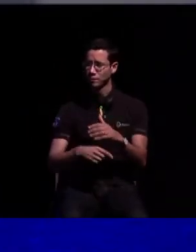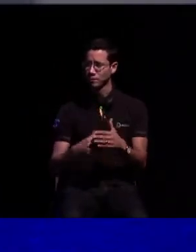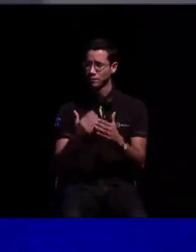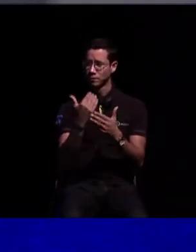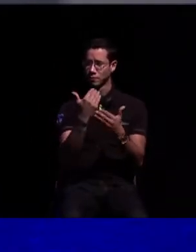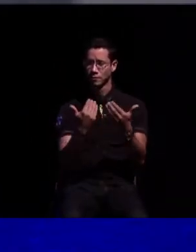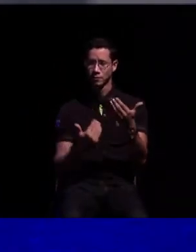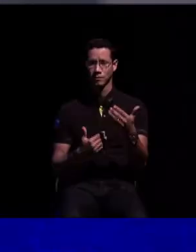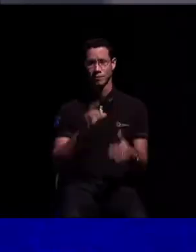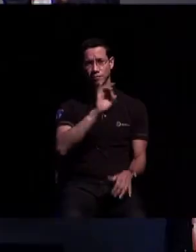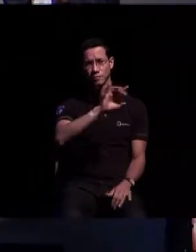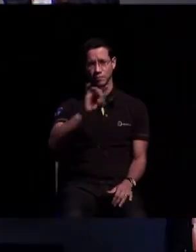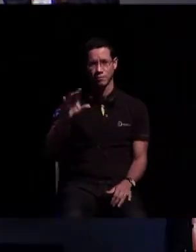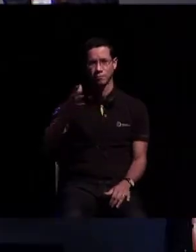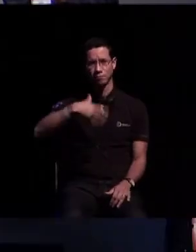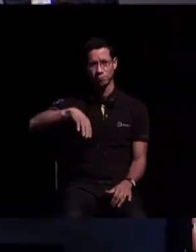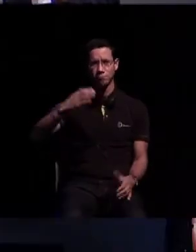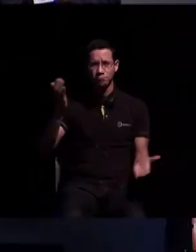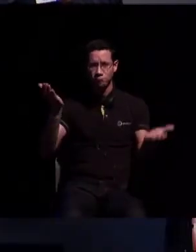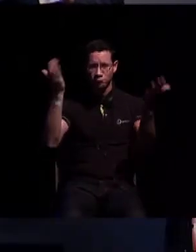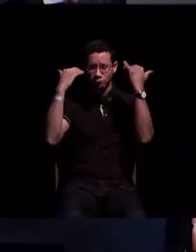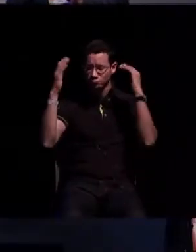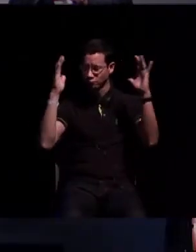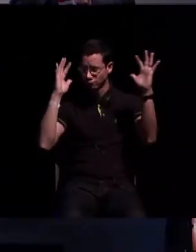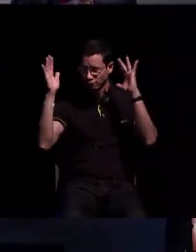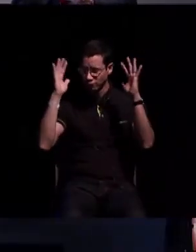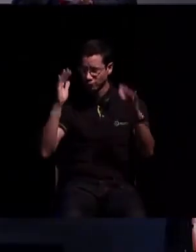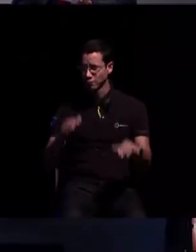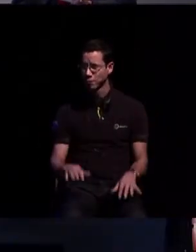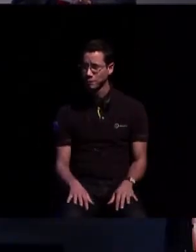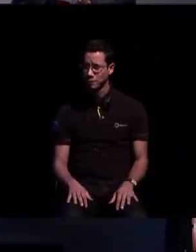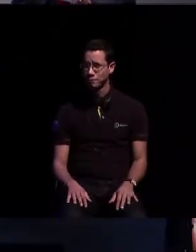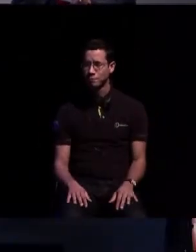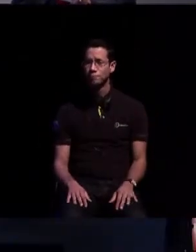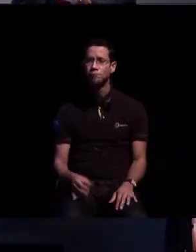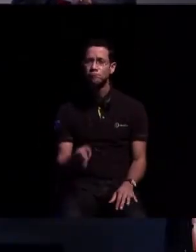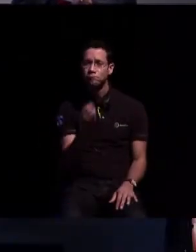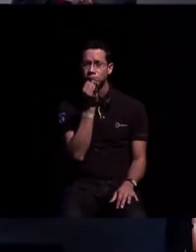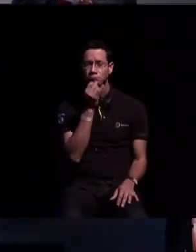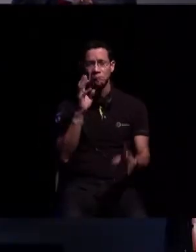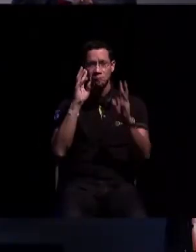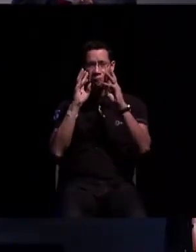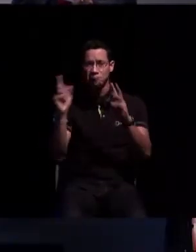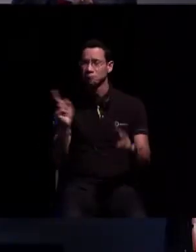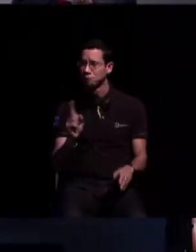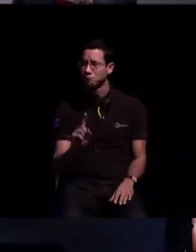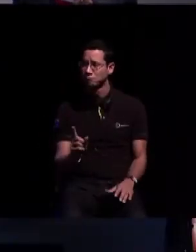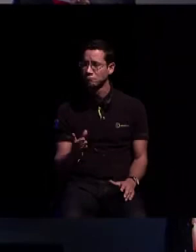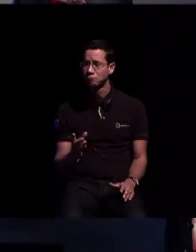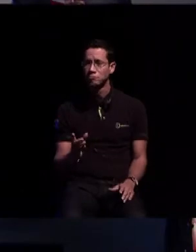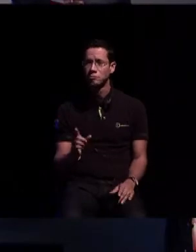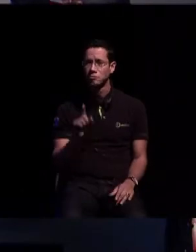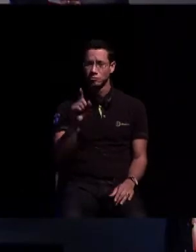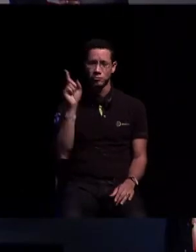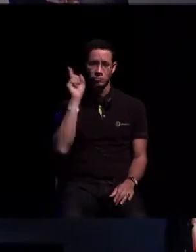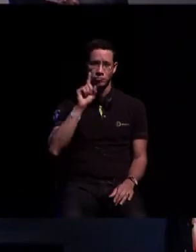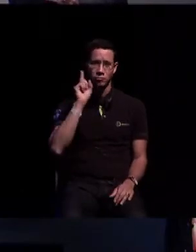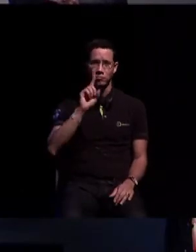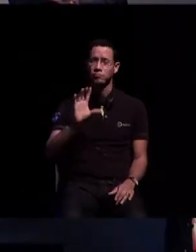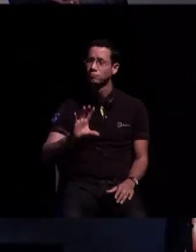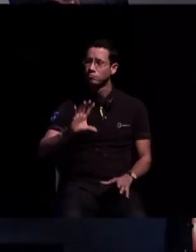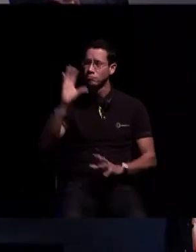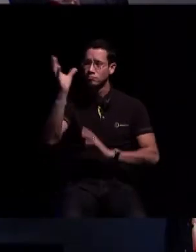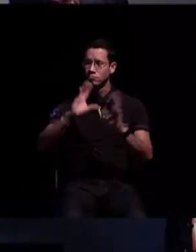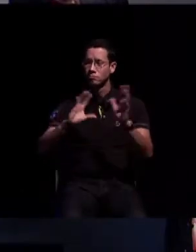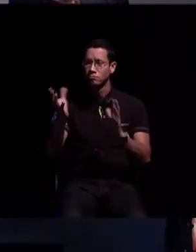no fundo da cabeça de cada um de nós, né? E aí você não liga, por exemplo, corrupção com os Estados Unidos,